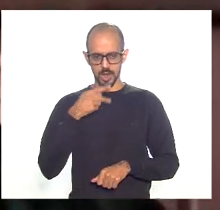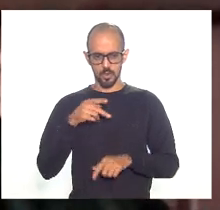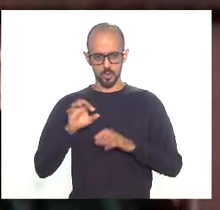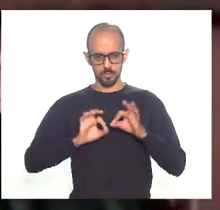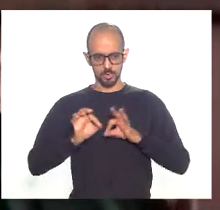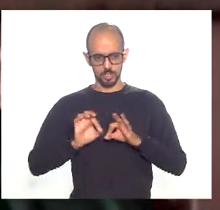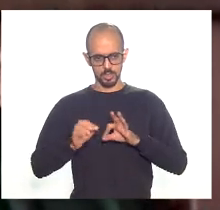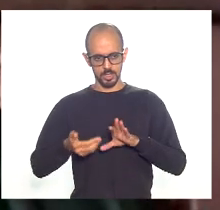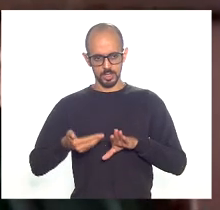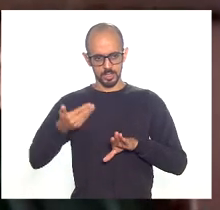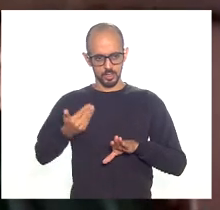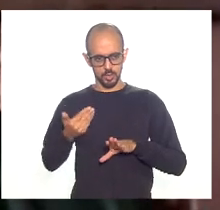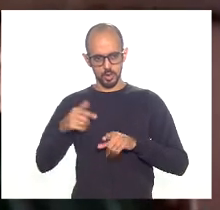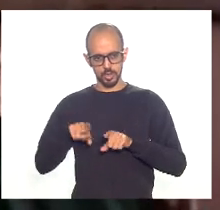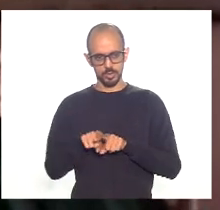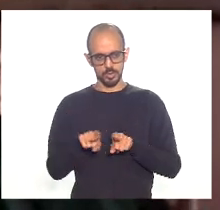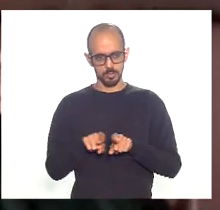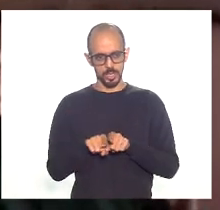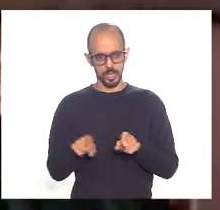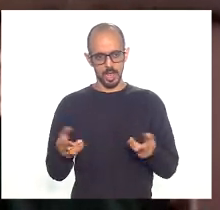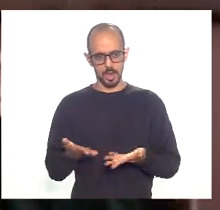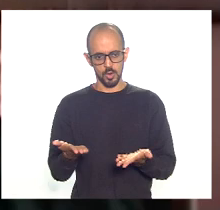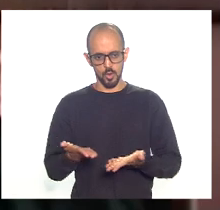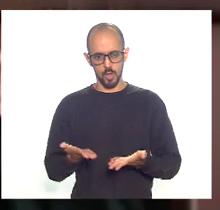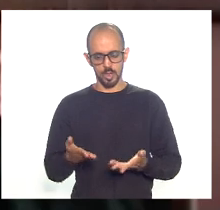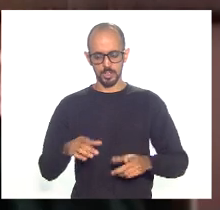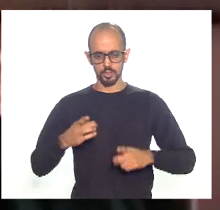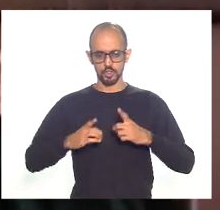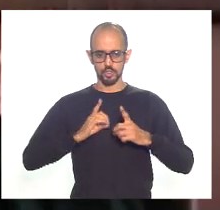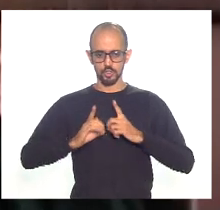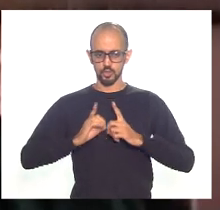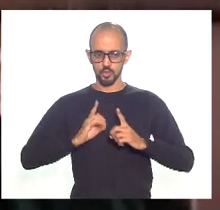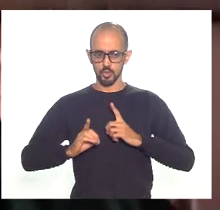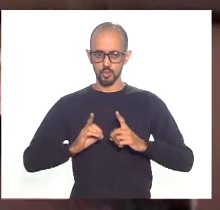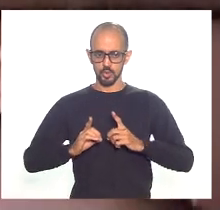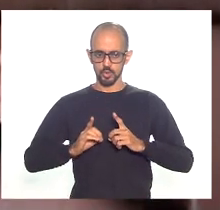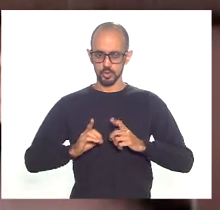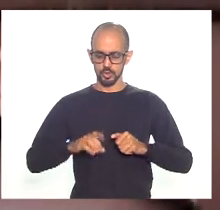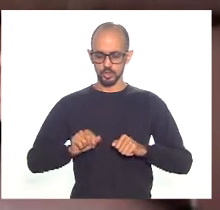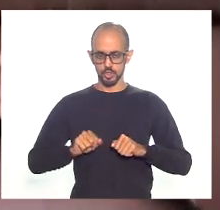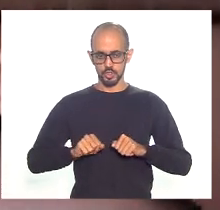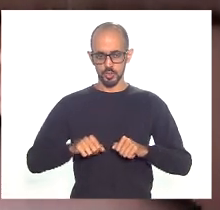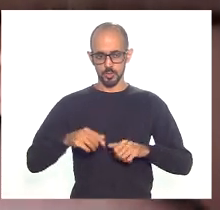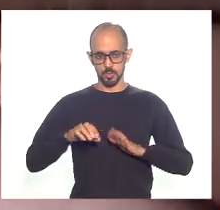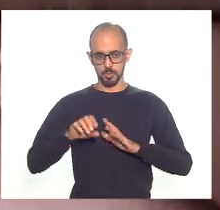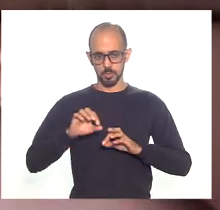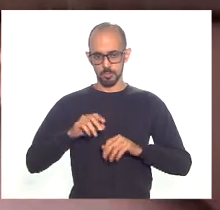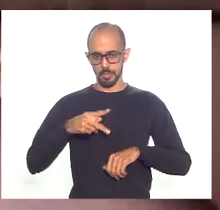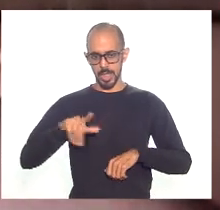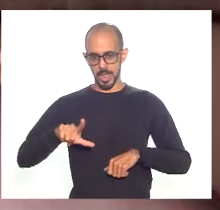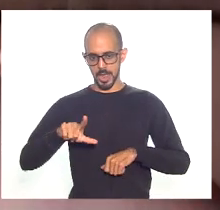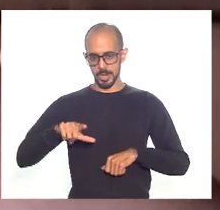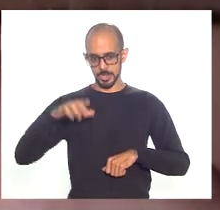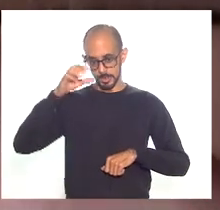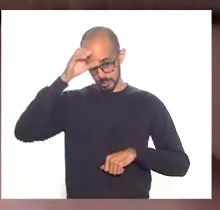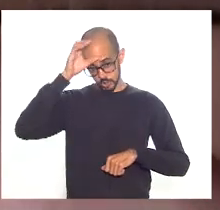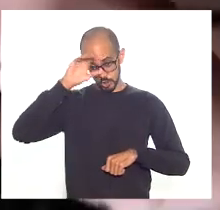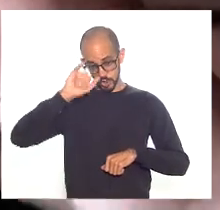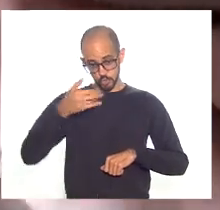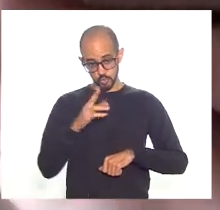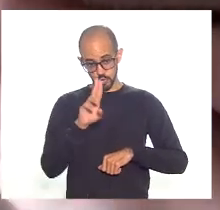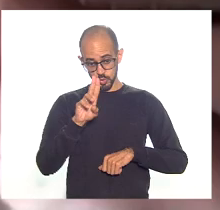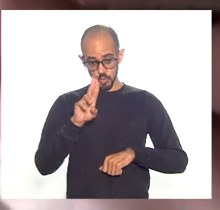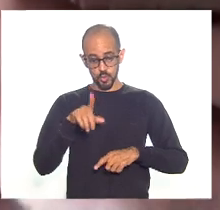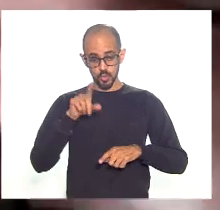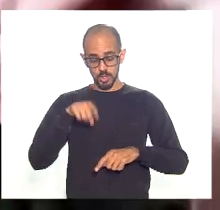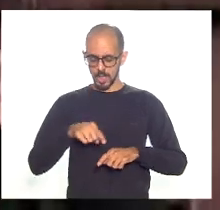anterior. E agora a gente discute esse projeto importante que a Tia Ju traz para nós, para